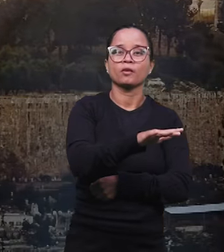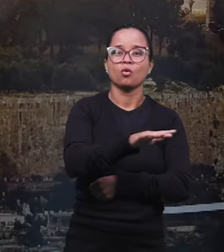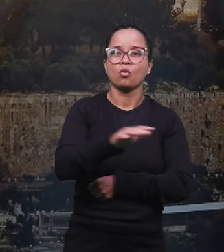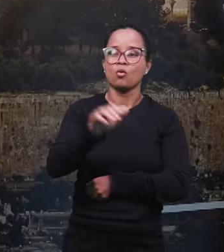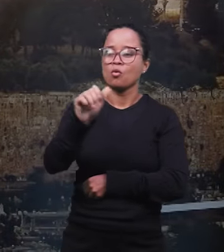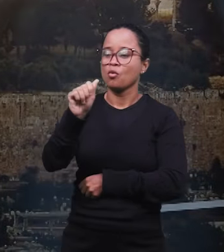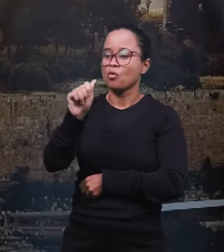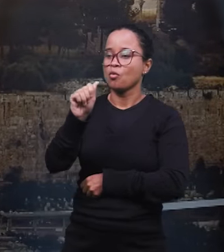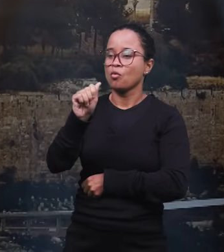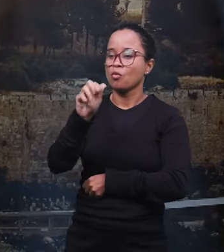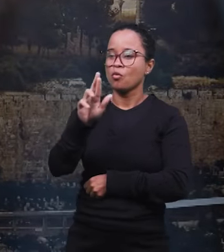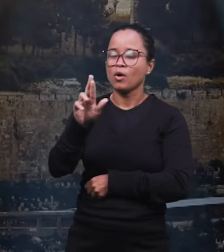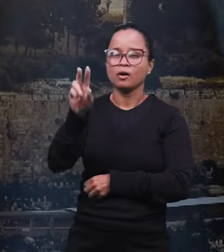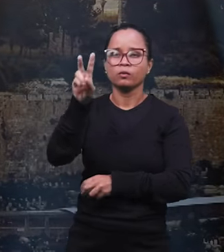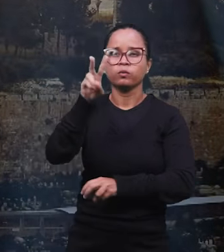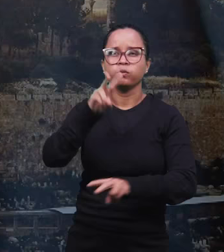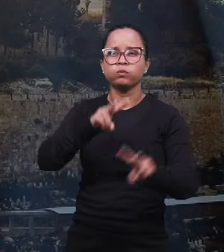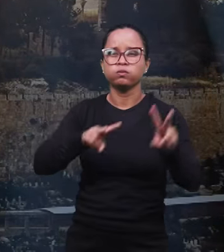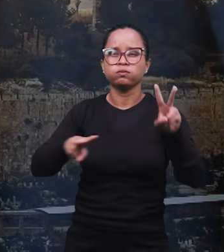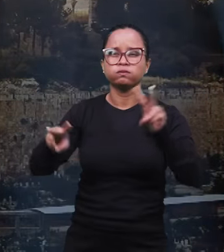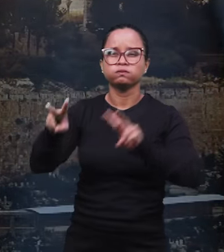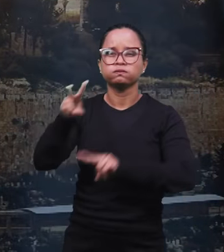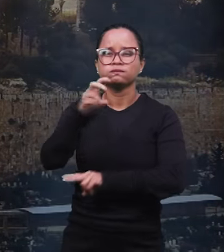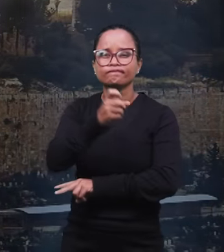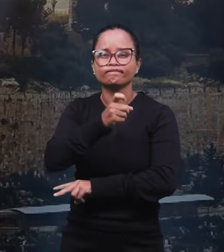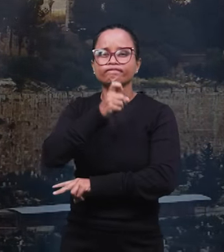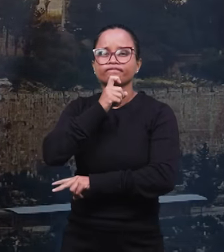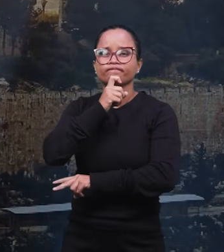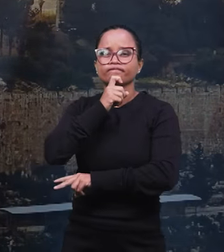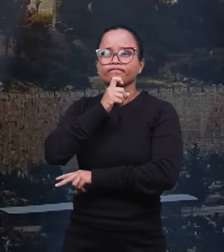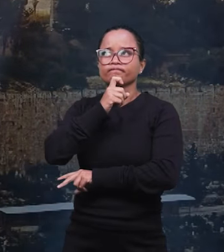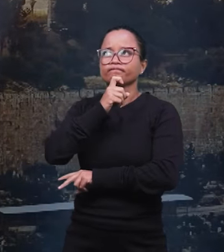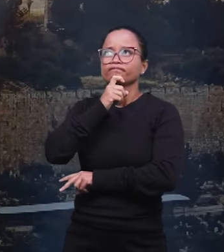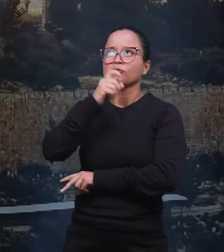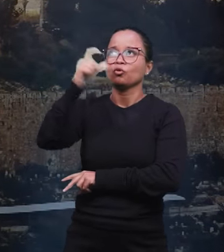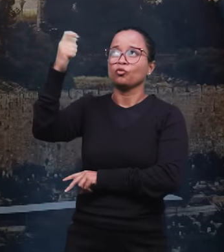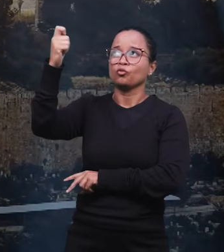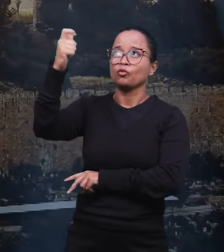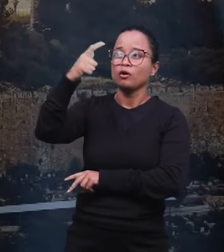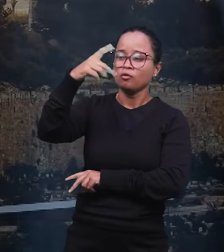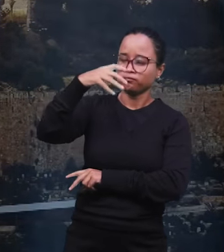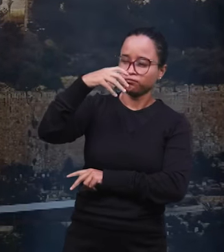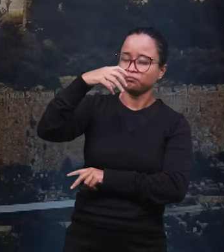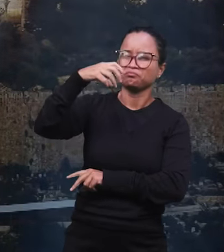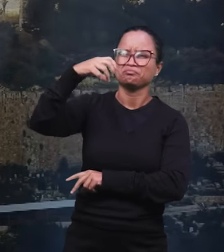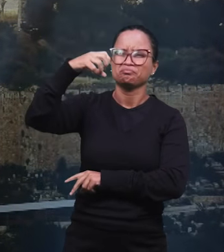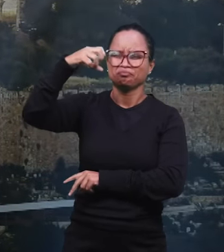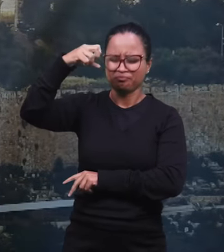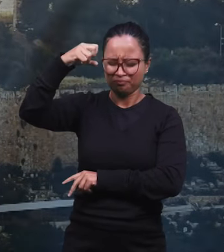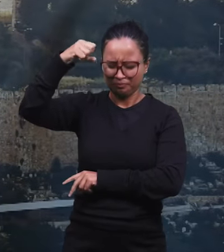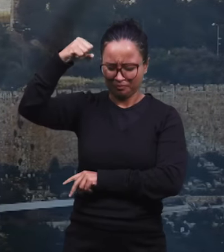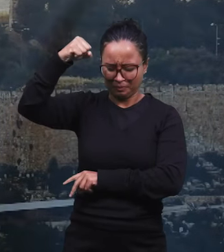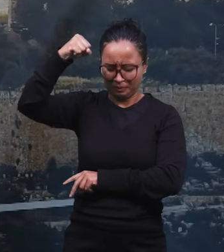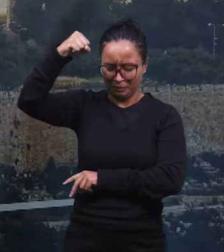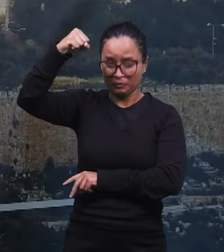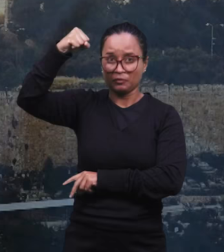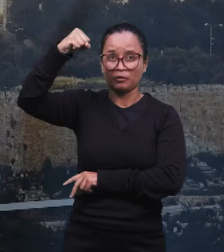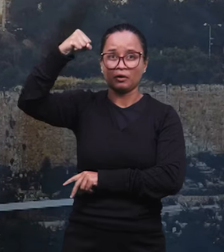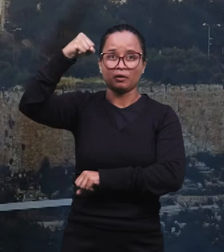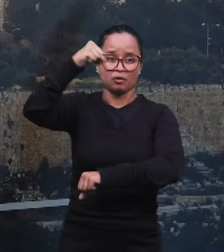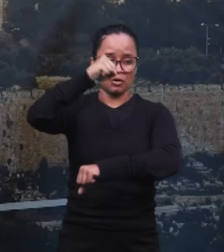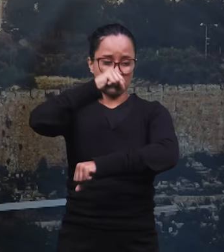em torno se esfriou, do sol faltava luz. E no